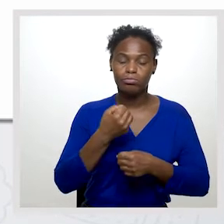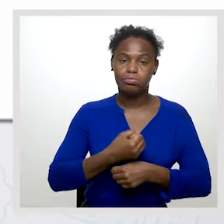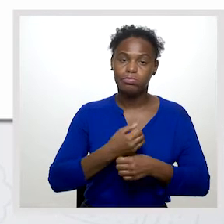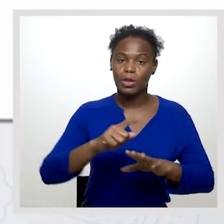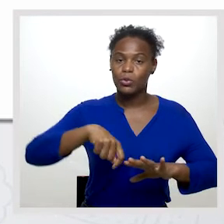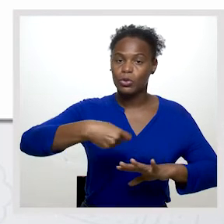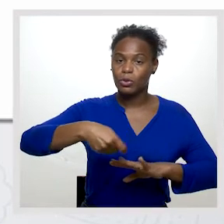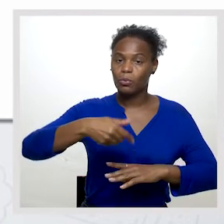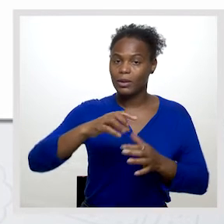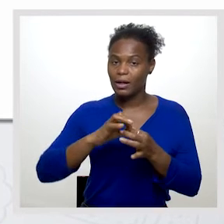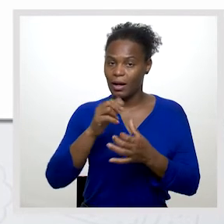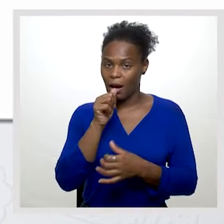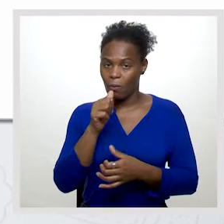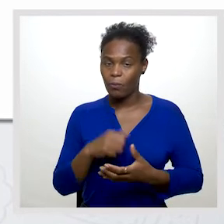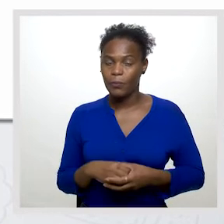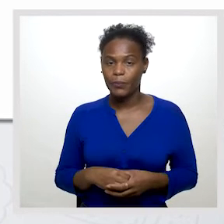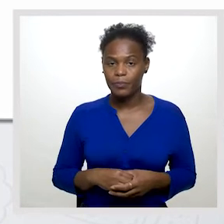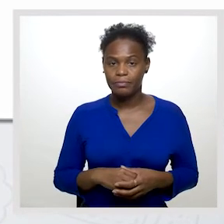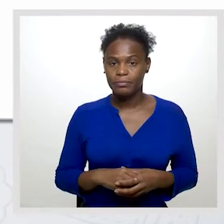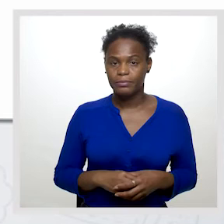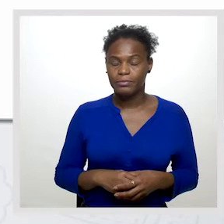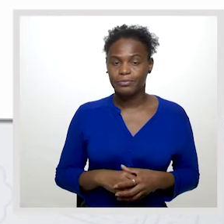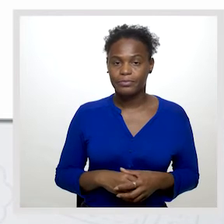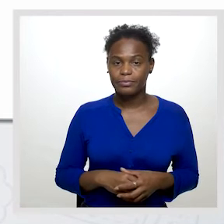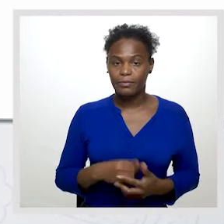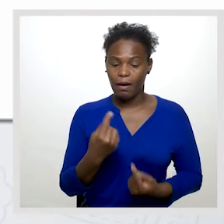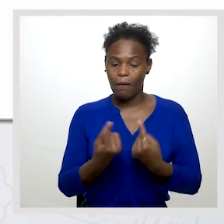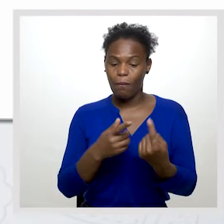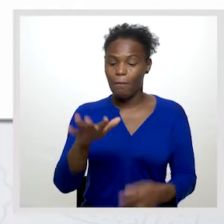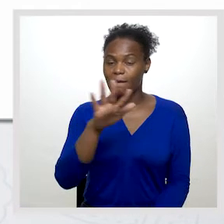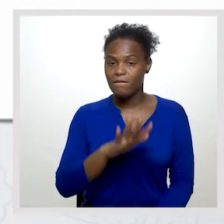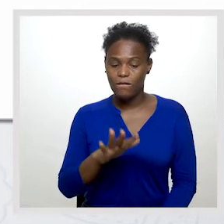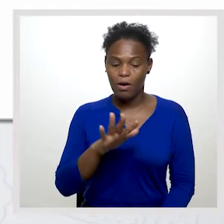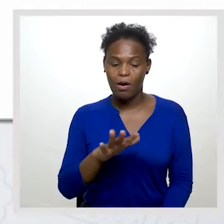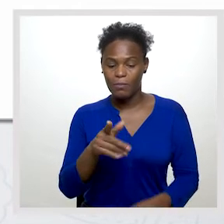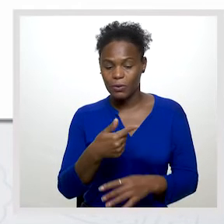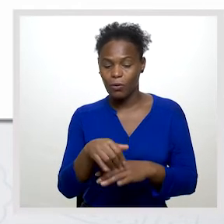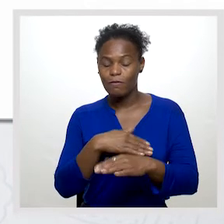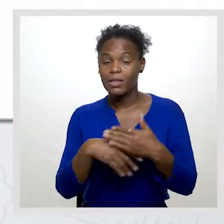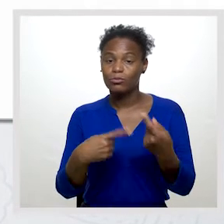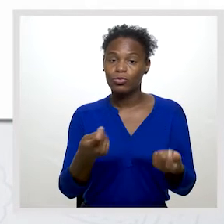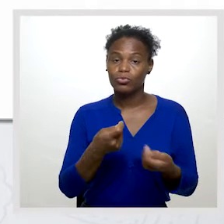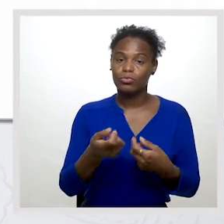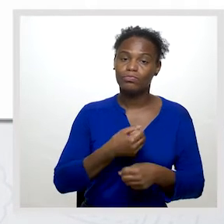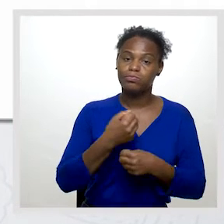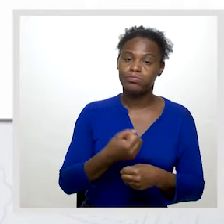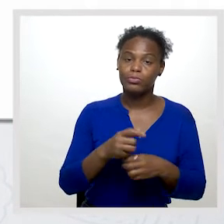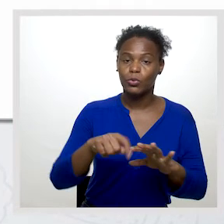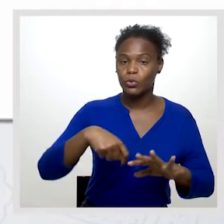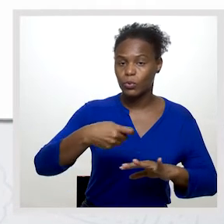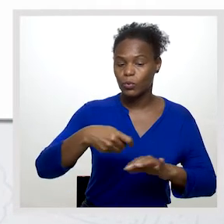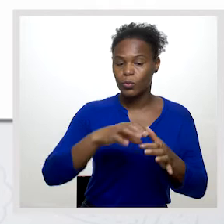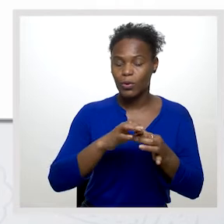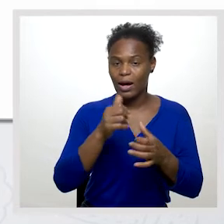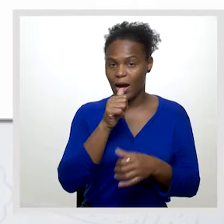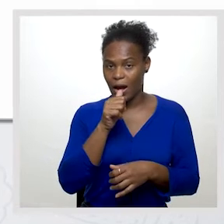recursos hídricos. Uma das formas de fazer uma gestão sustentável dos recursos